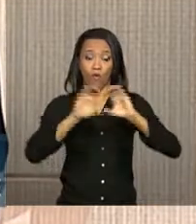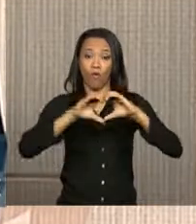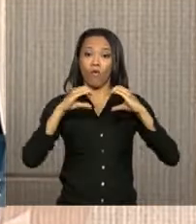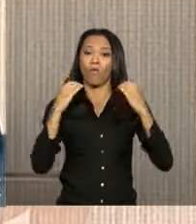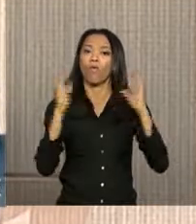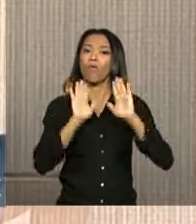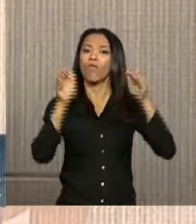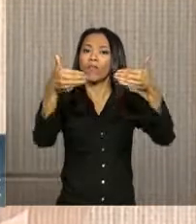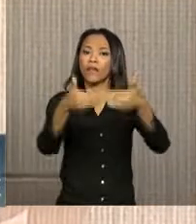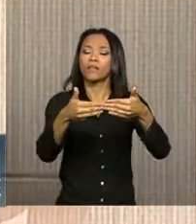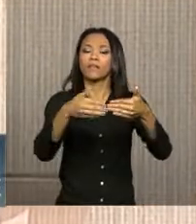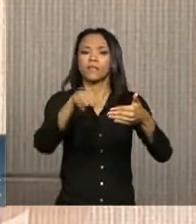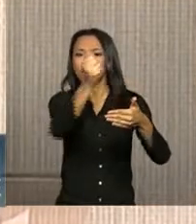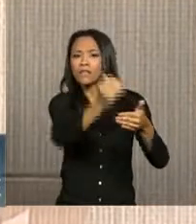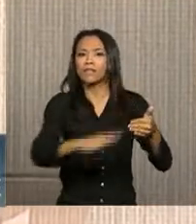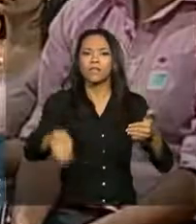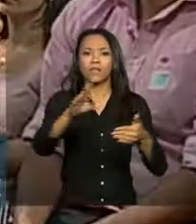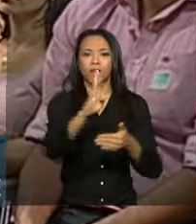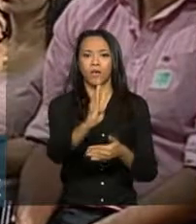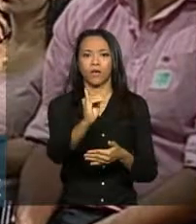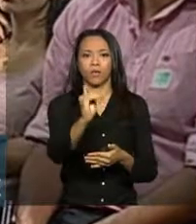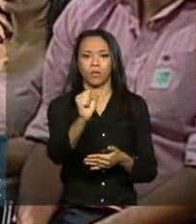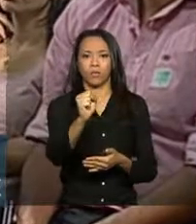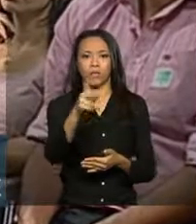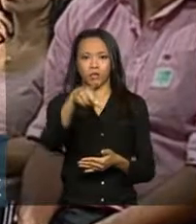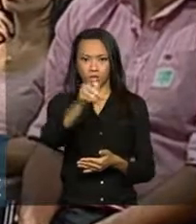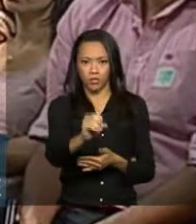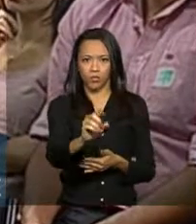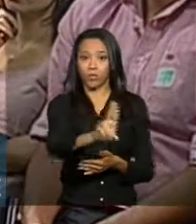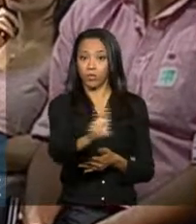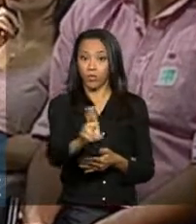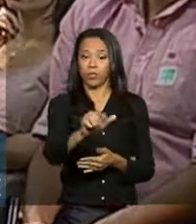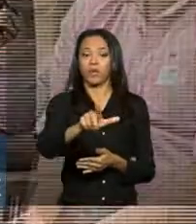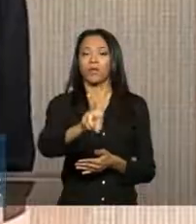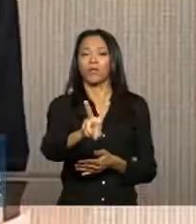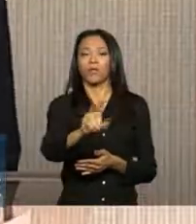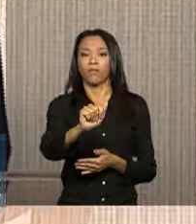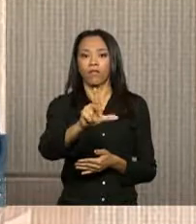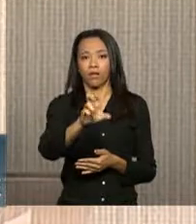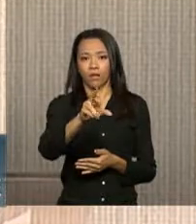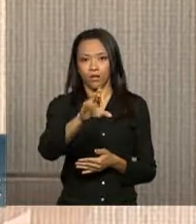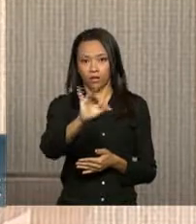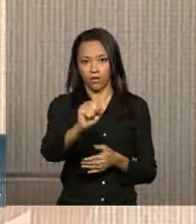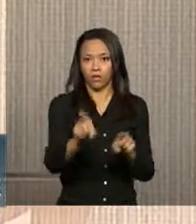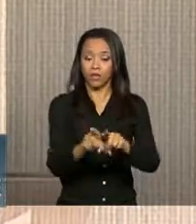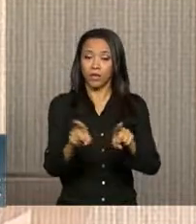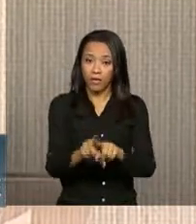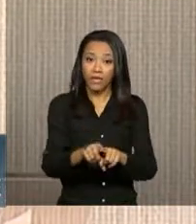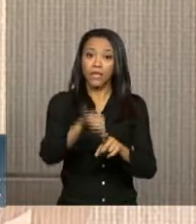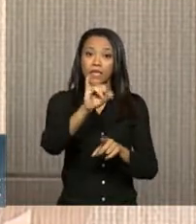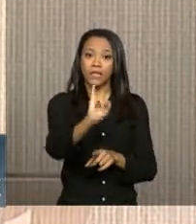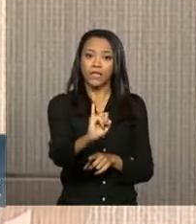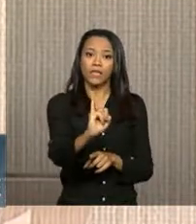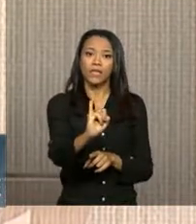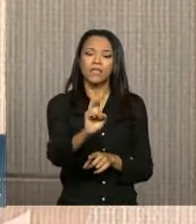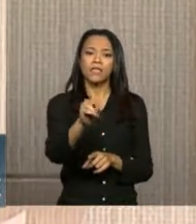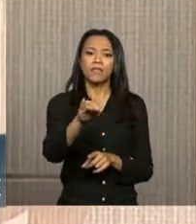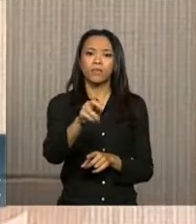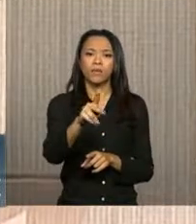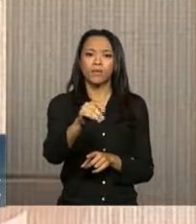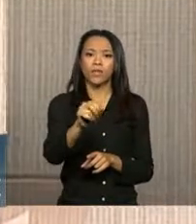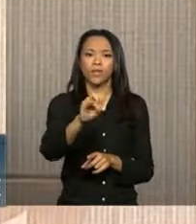cnbb vitor cavalcanti souza valério a inspetoria são joão bosco